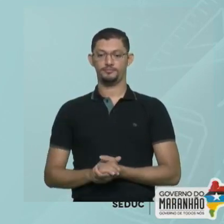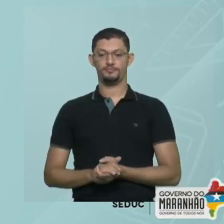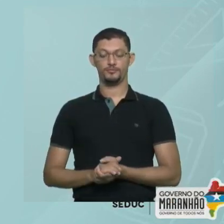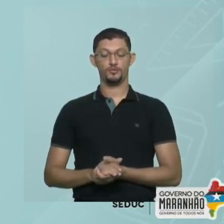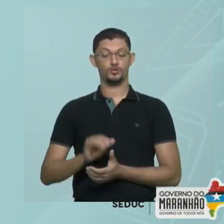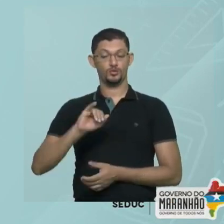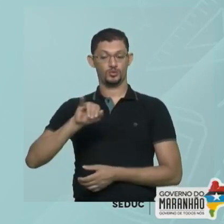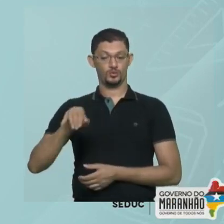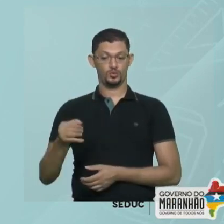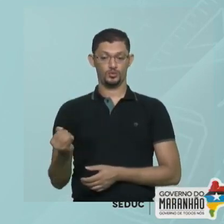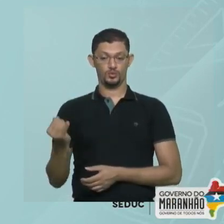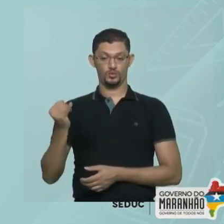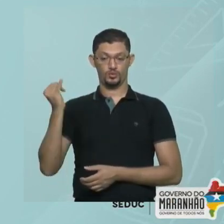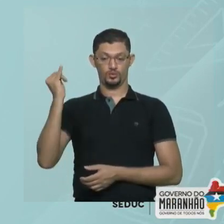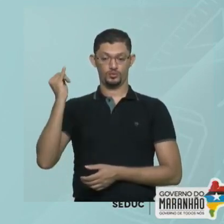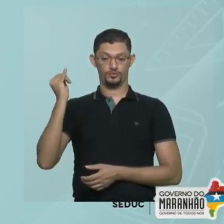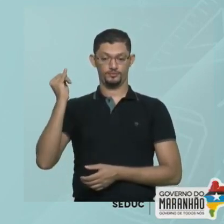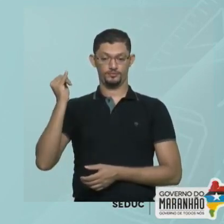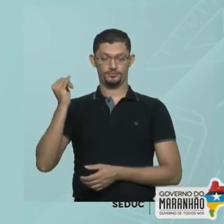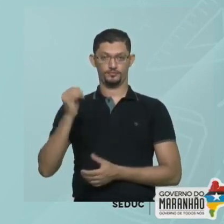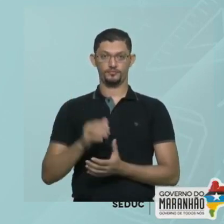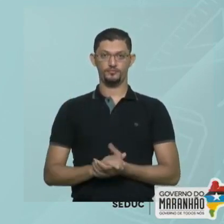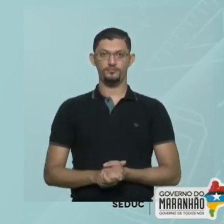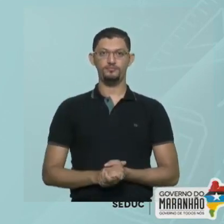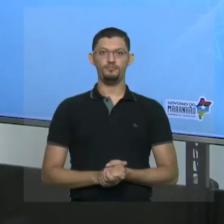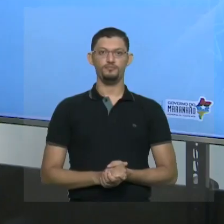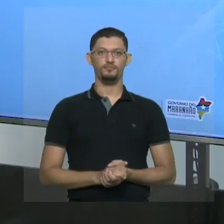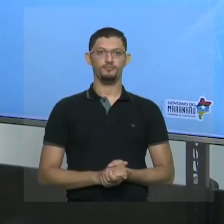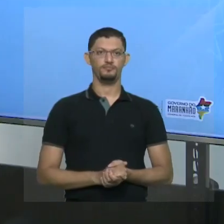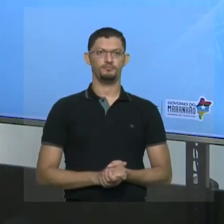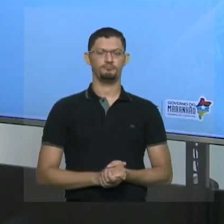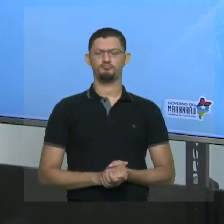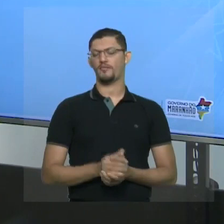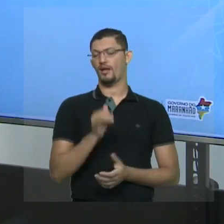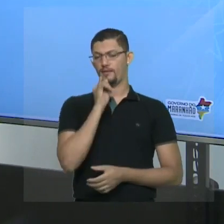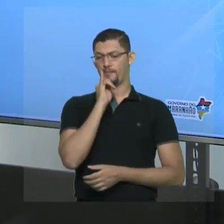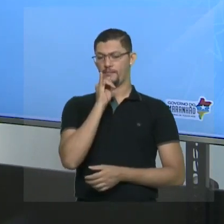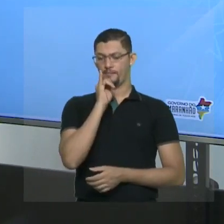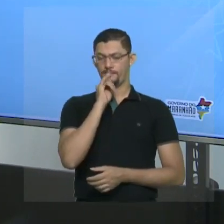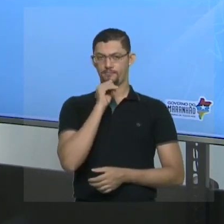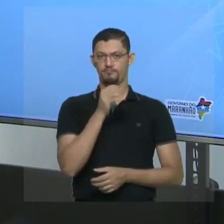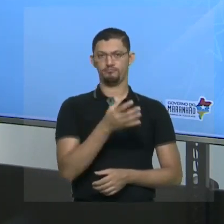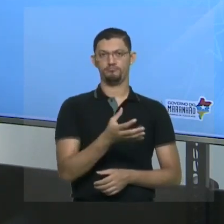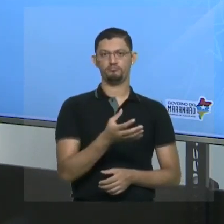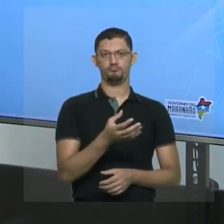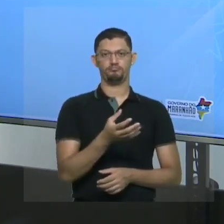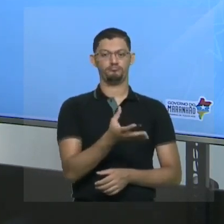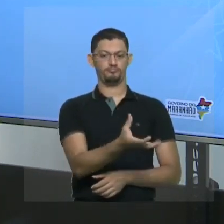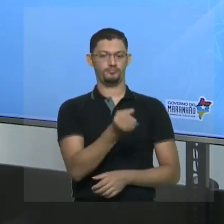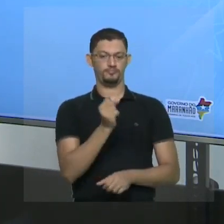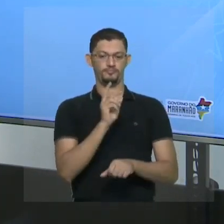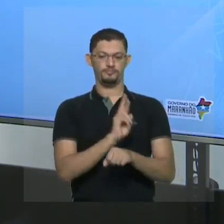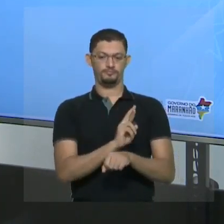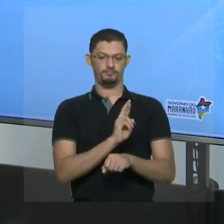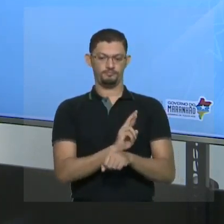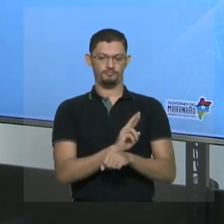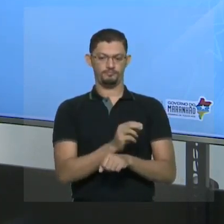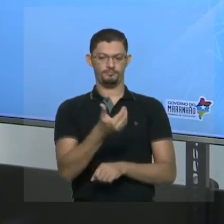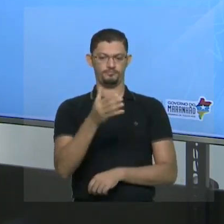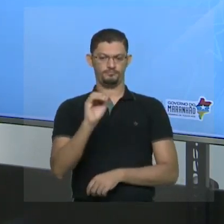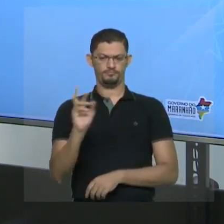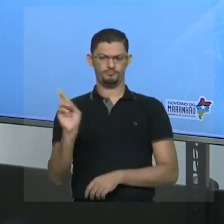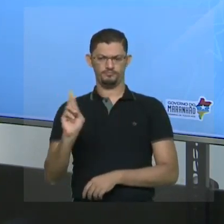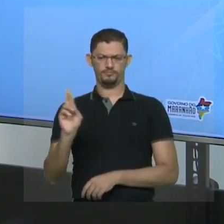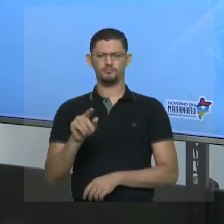O próprio juro, que é aquela compensação. Por exemplo, peguei um dinheiro emprestado, peguei 10 reais, né? Falei com